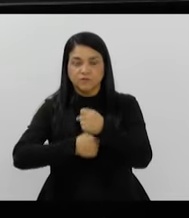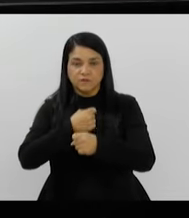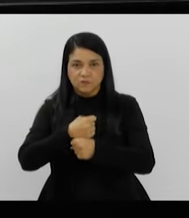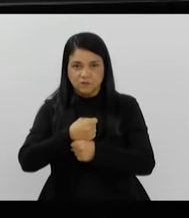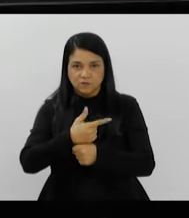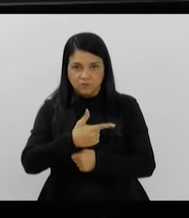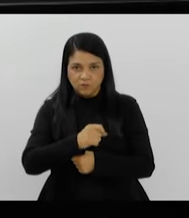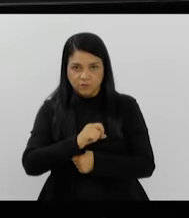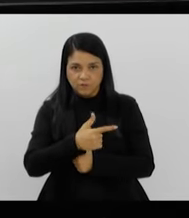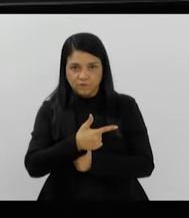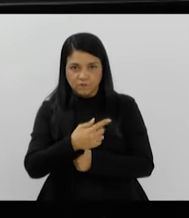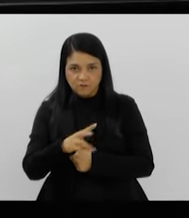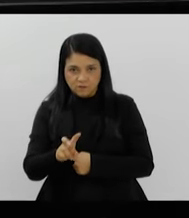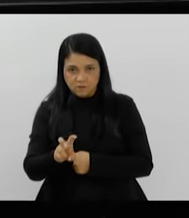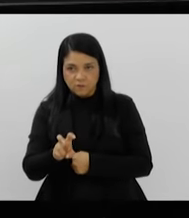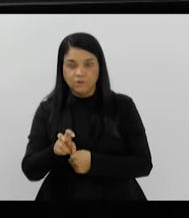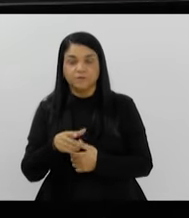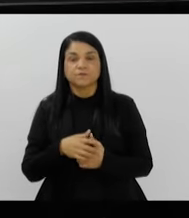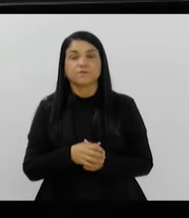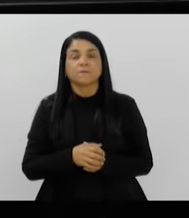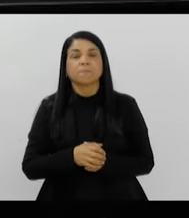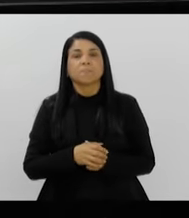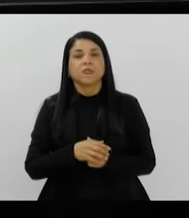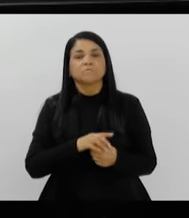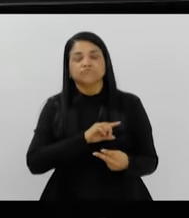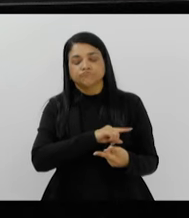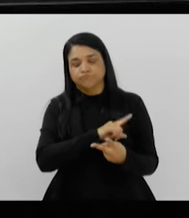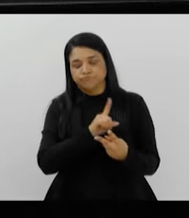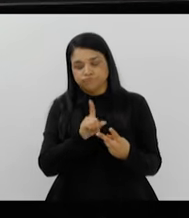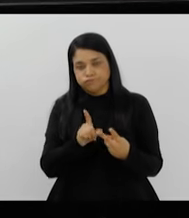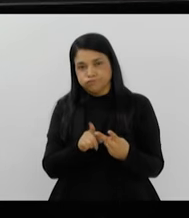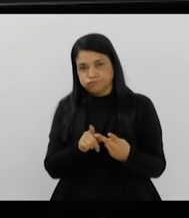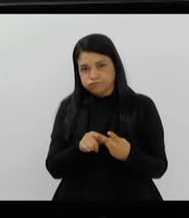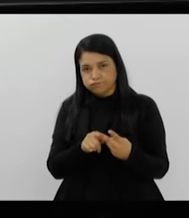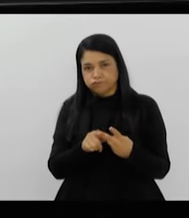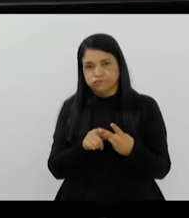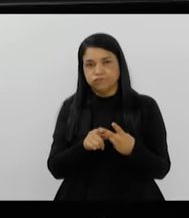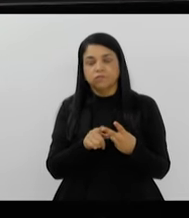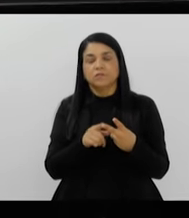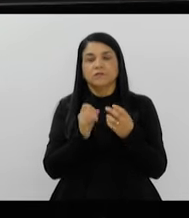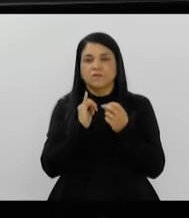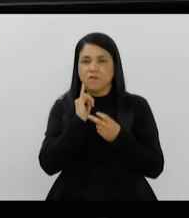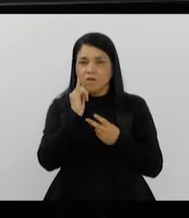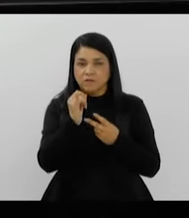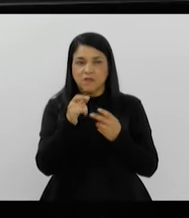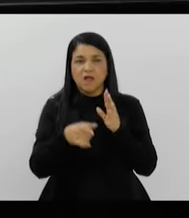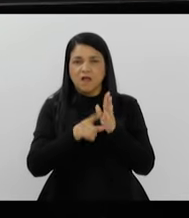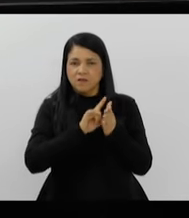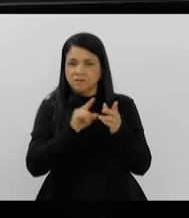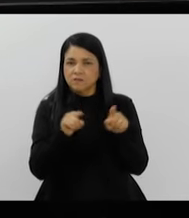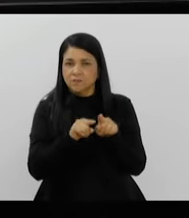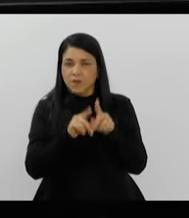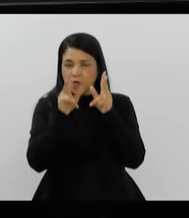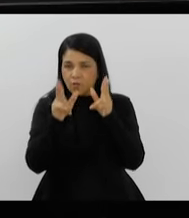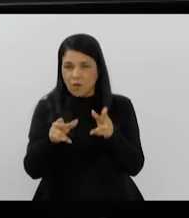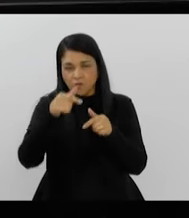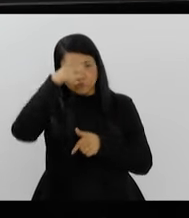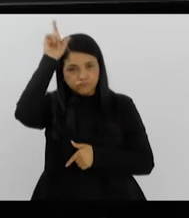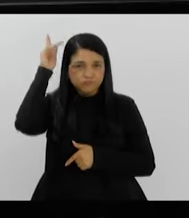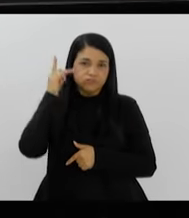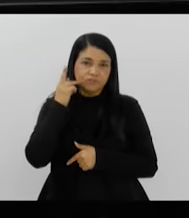questão que eu quero falar, e já foi dita aqui também pelo deputado Luiz Paulo, é a